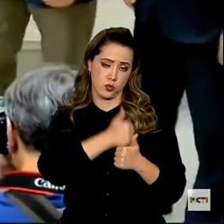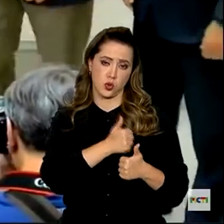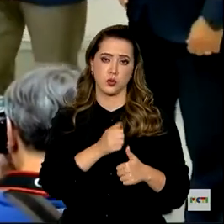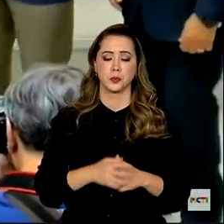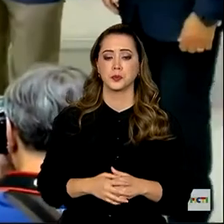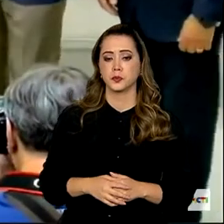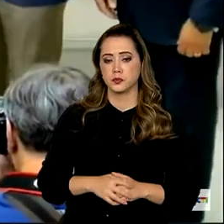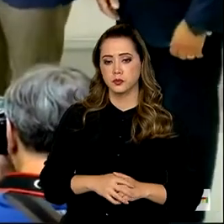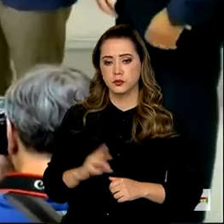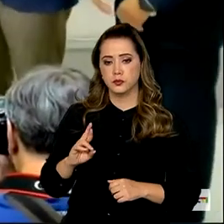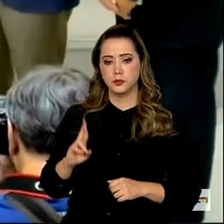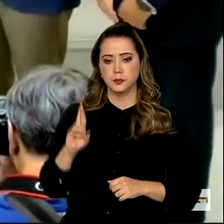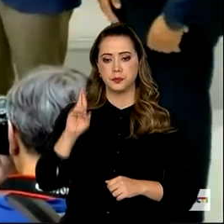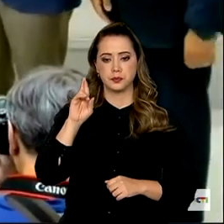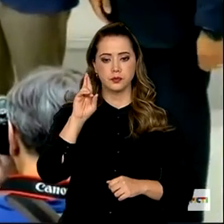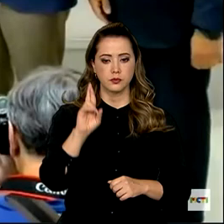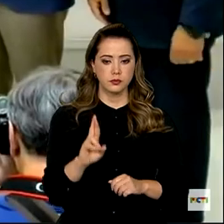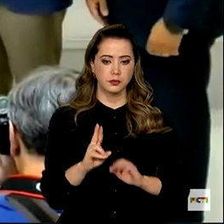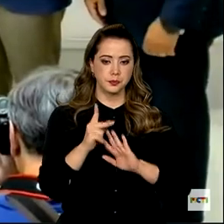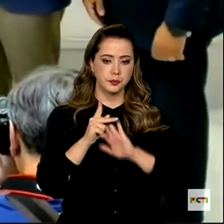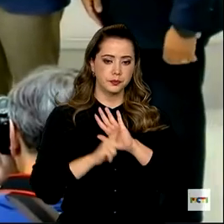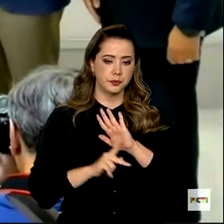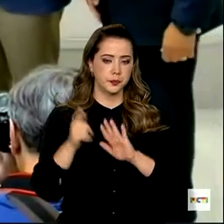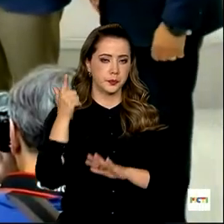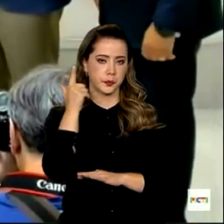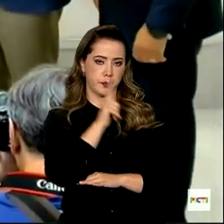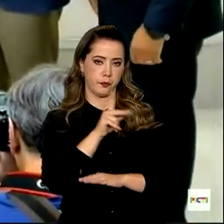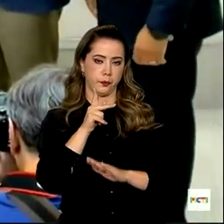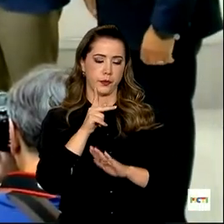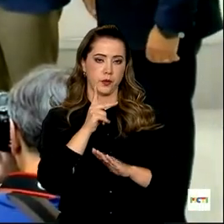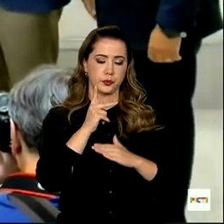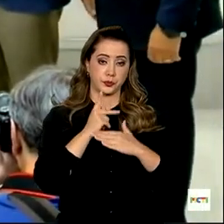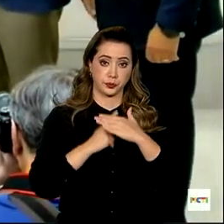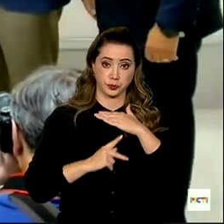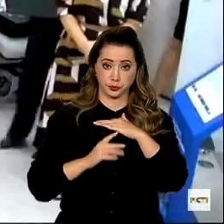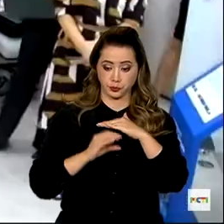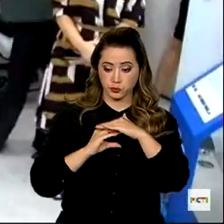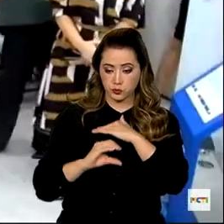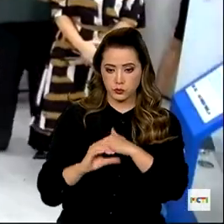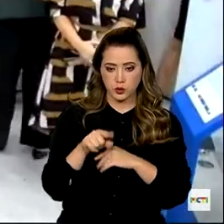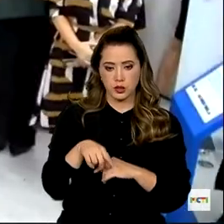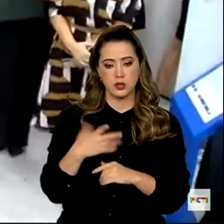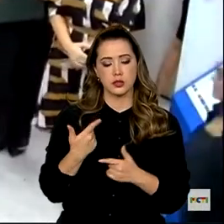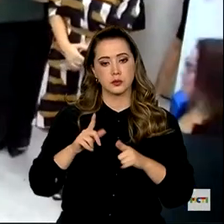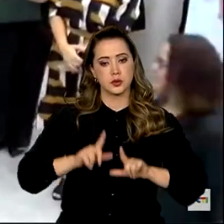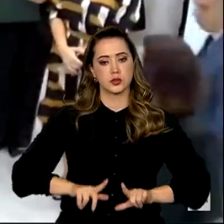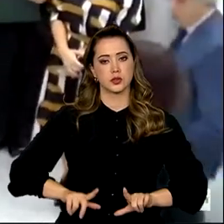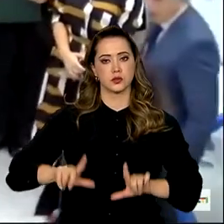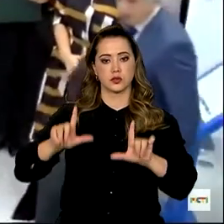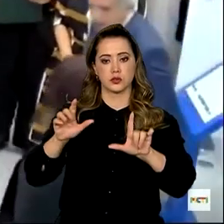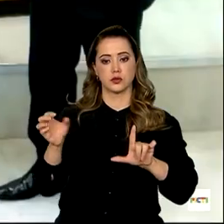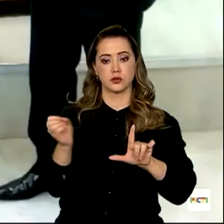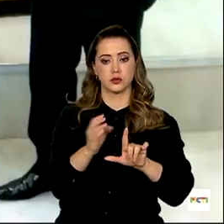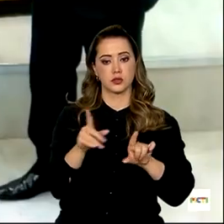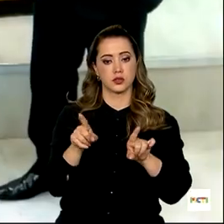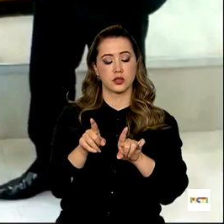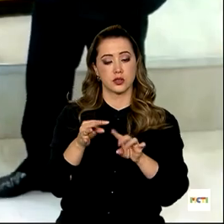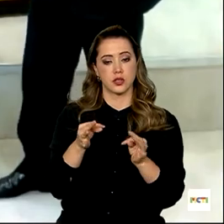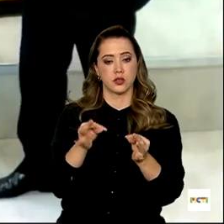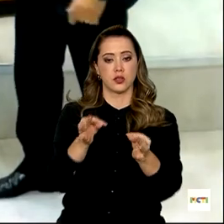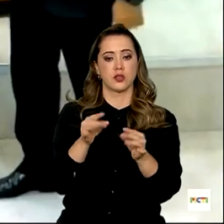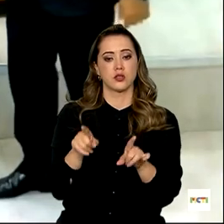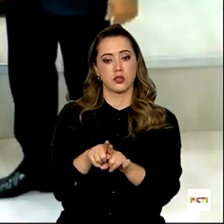das empresas que tiveram seus projetos contemplados receberam certificados pela inovação, além, é claro,